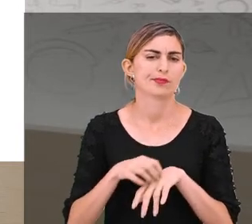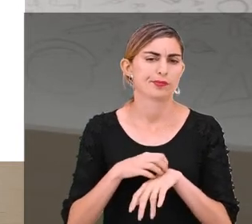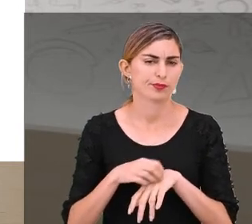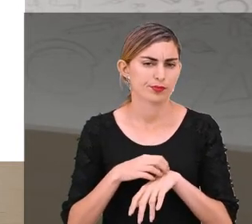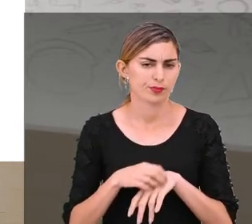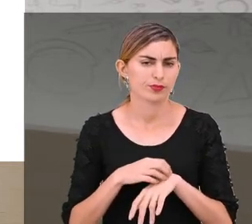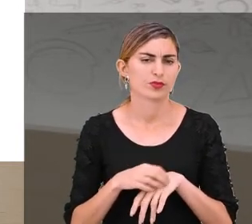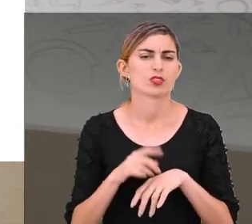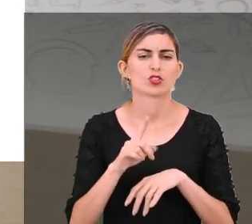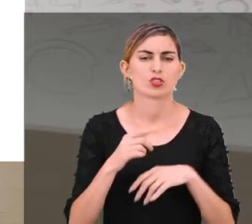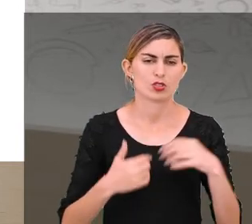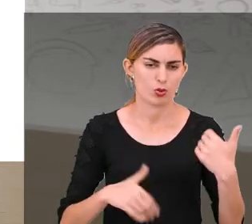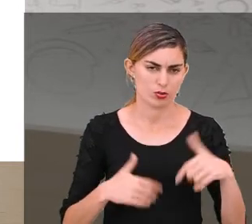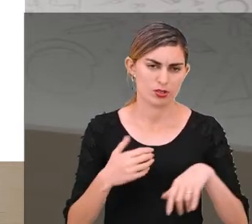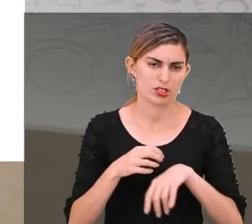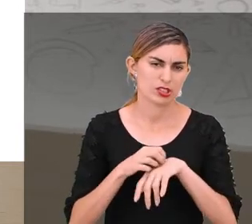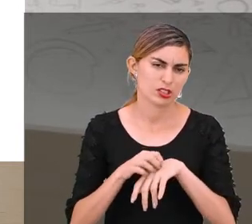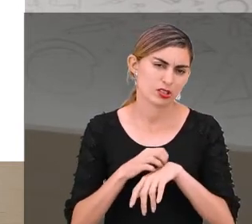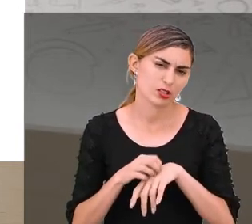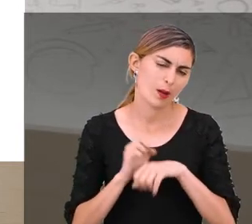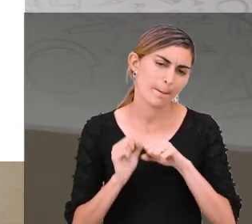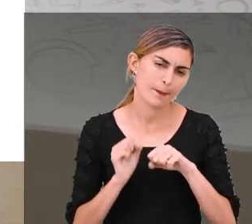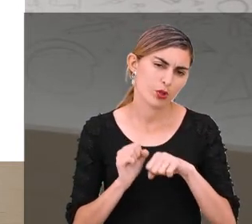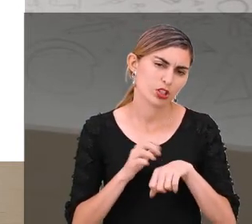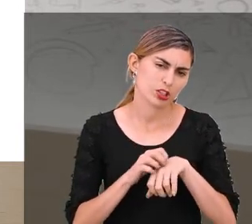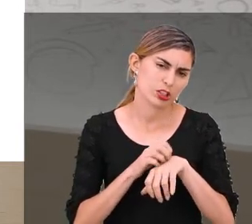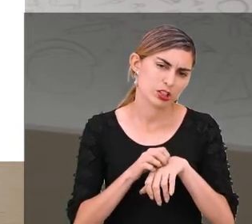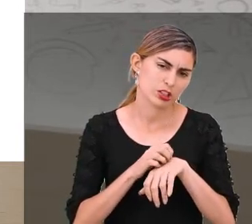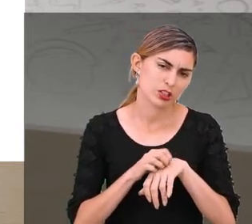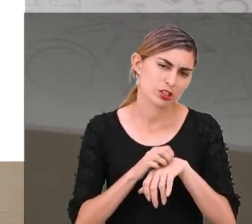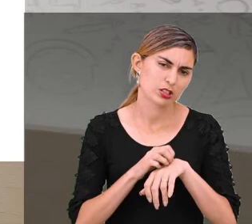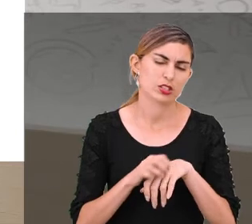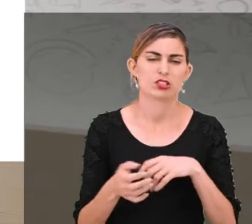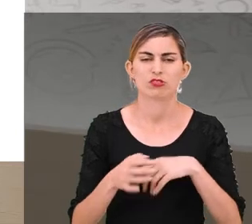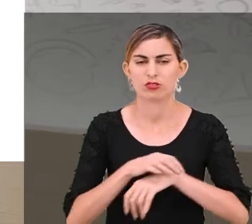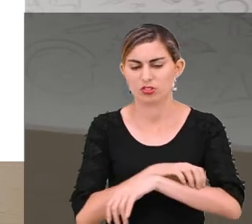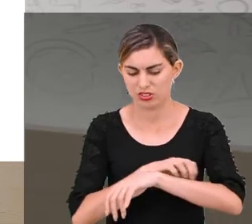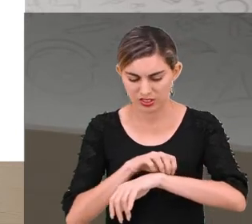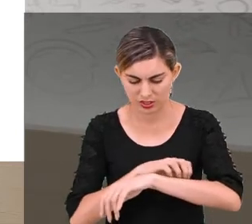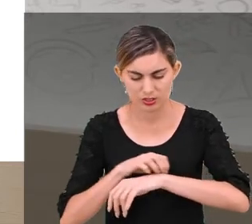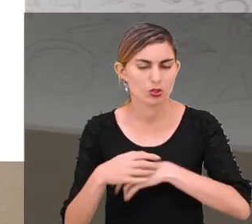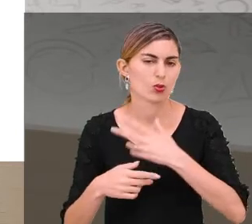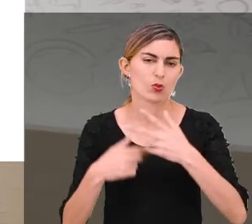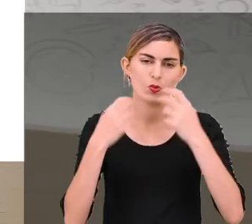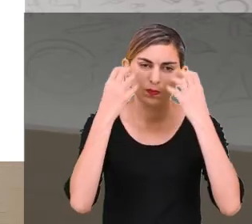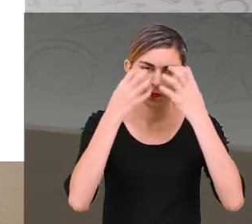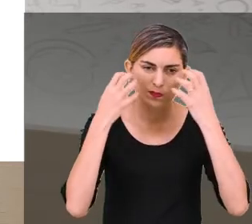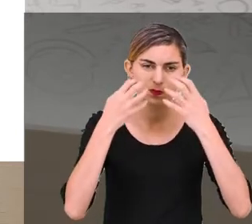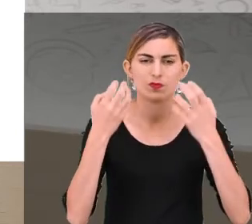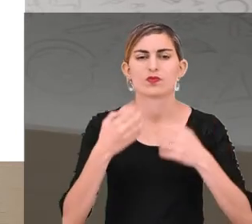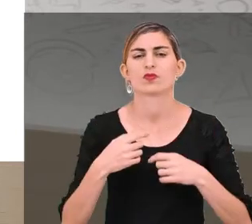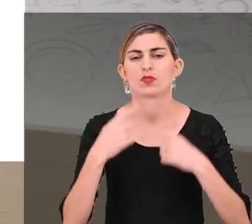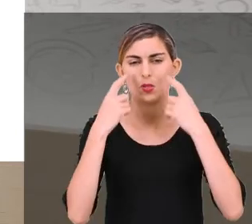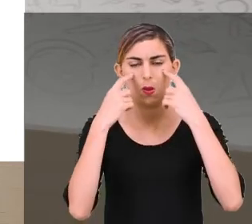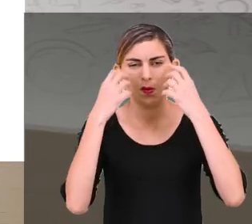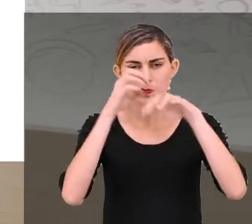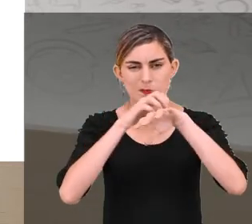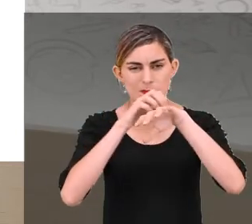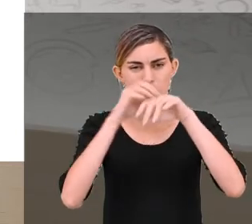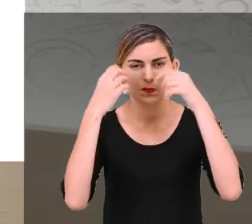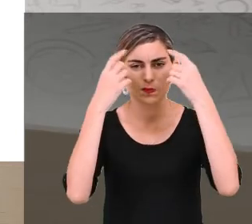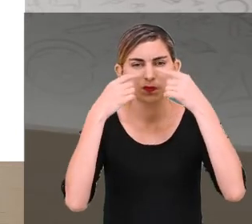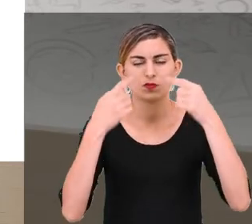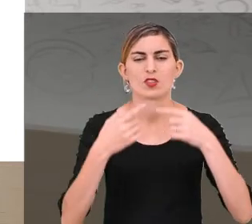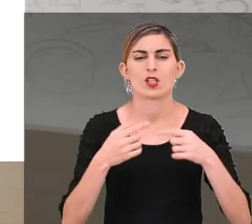acometidos esses auxiliares de serviços gerais podem ser irritações e outras lesões oculares, assim